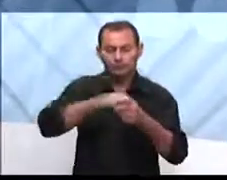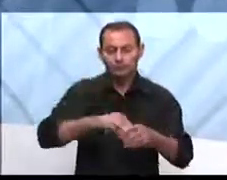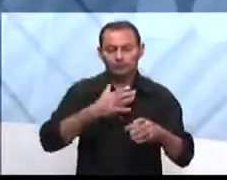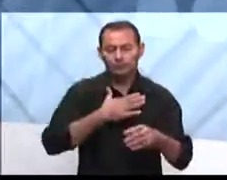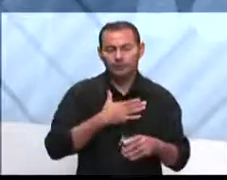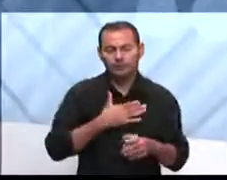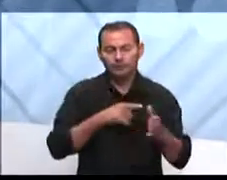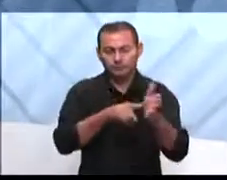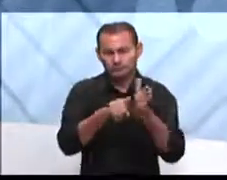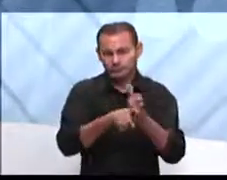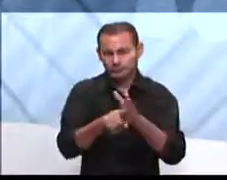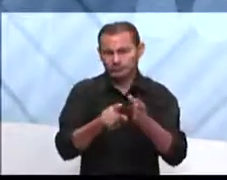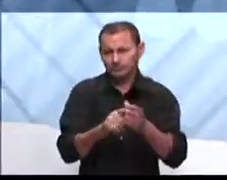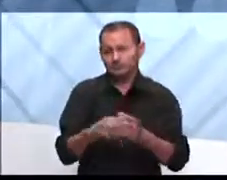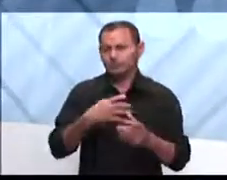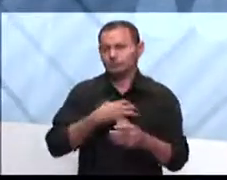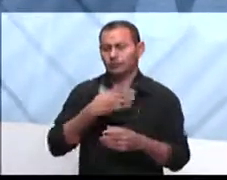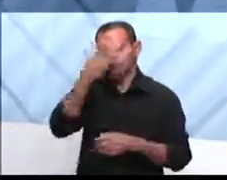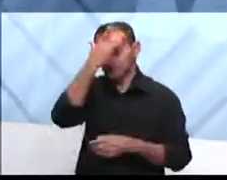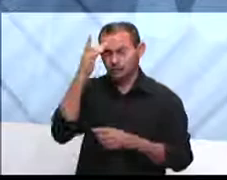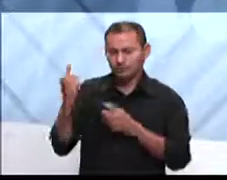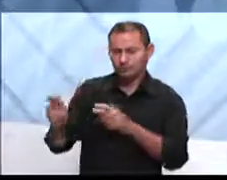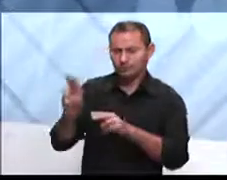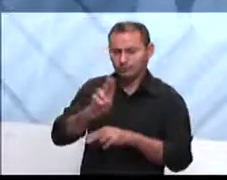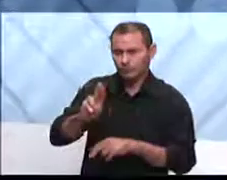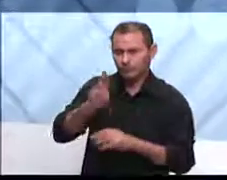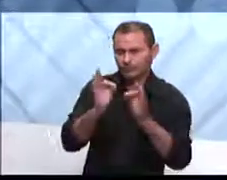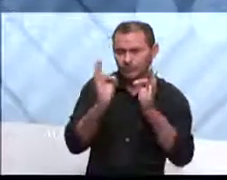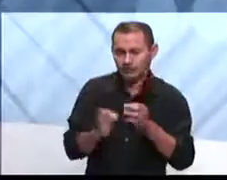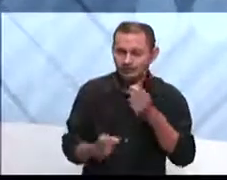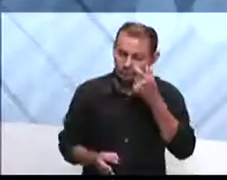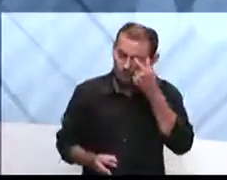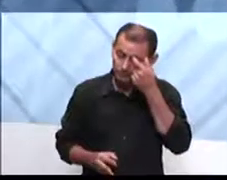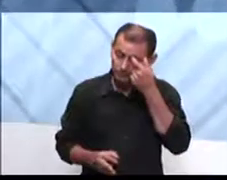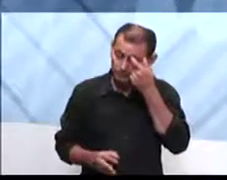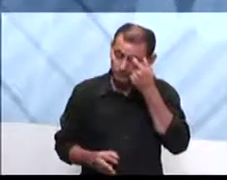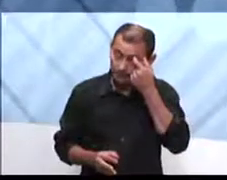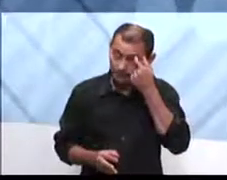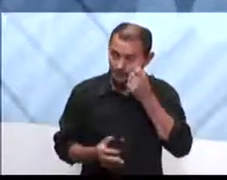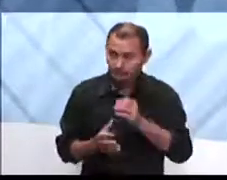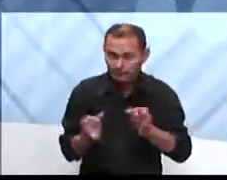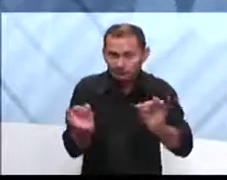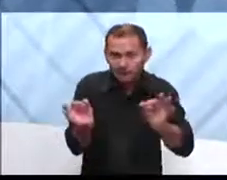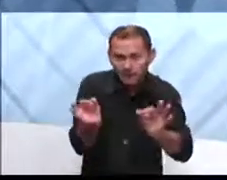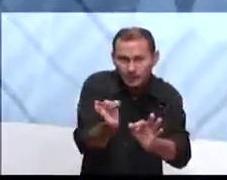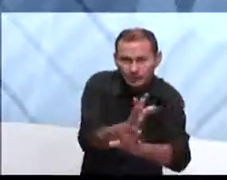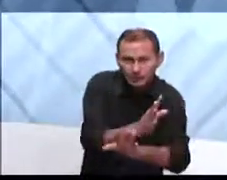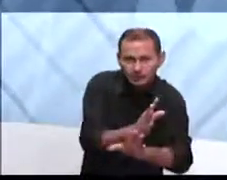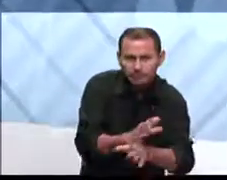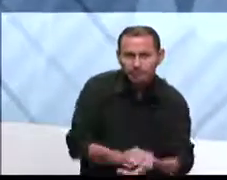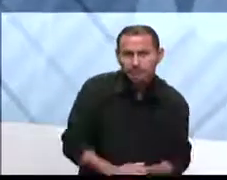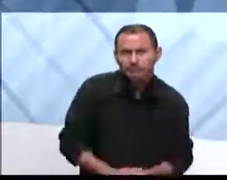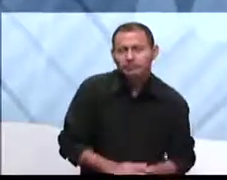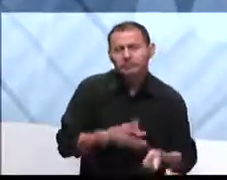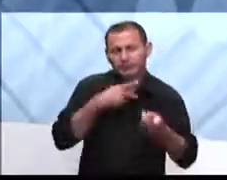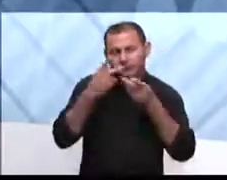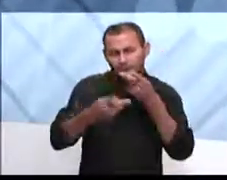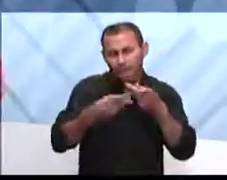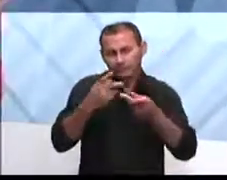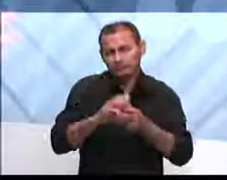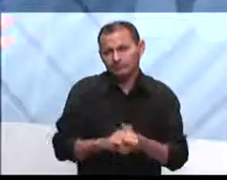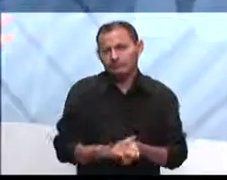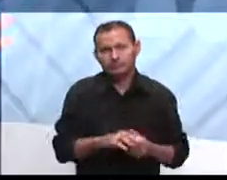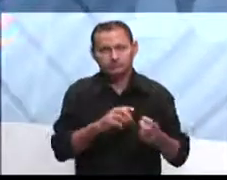meu questionário de perfil do consumidor, ok? Então, terminamos ali, né? Então, falamos ali